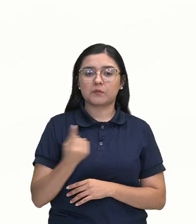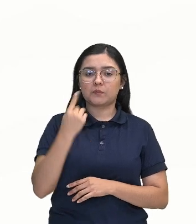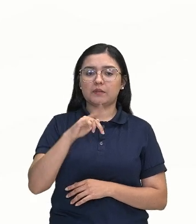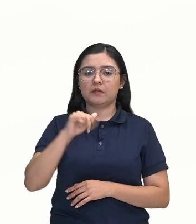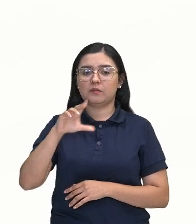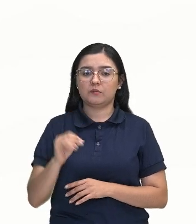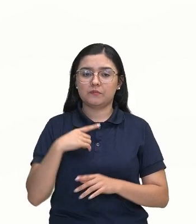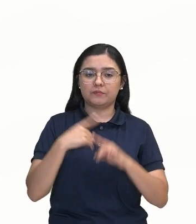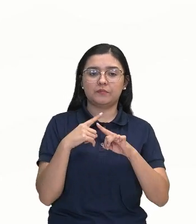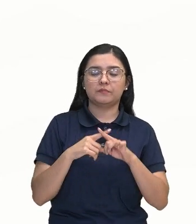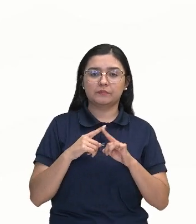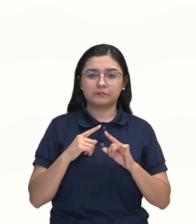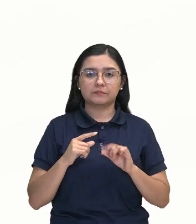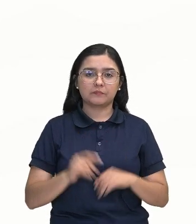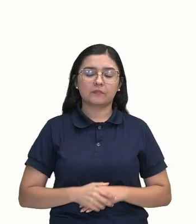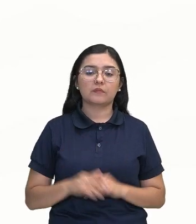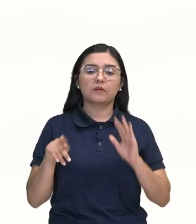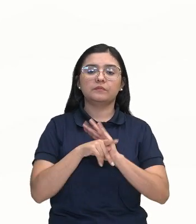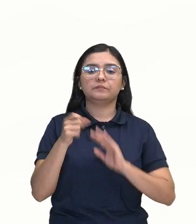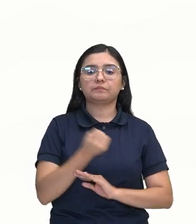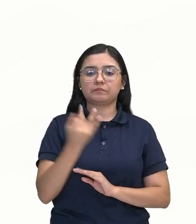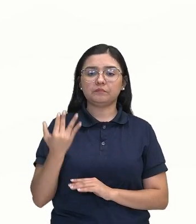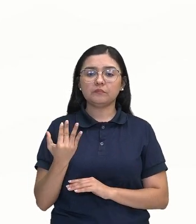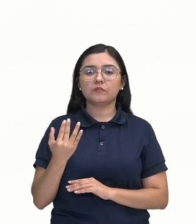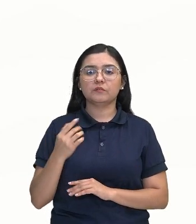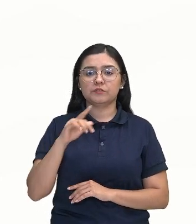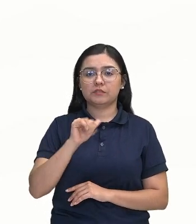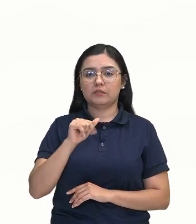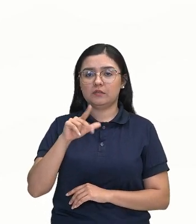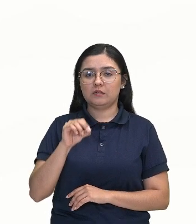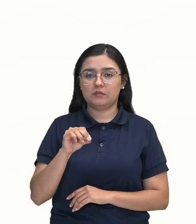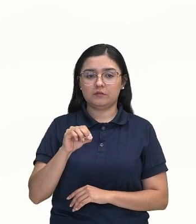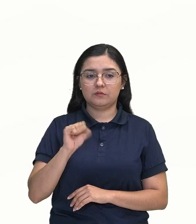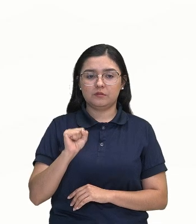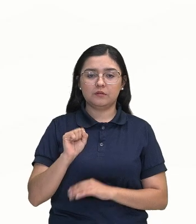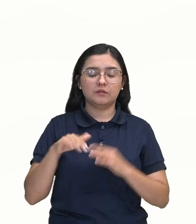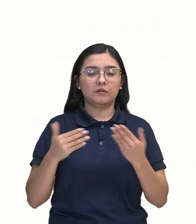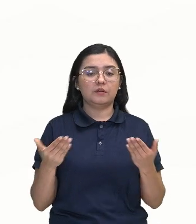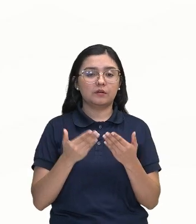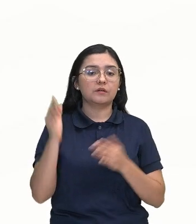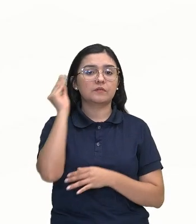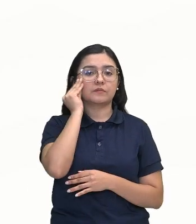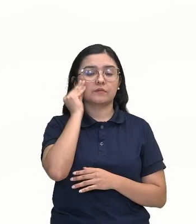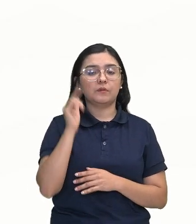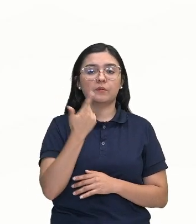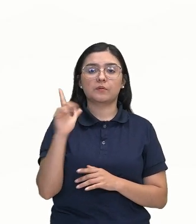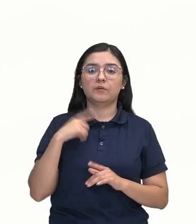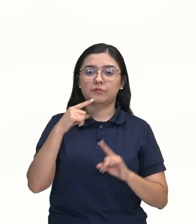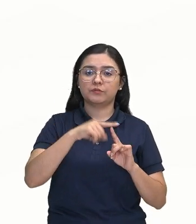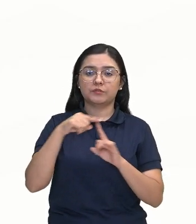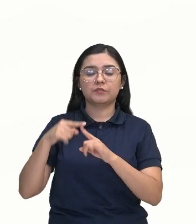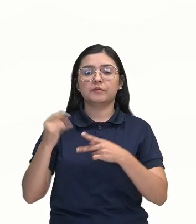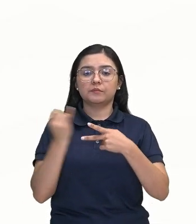e multiplicá-la justamente pela quantidade de lados, perfeito? Vamos agora verificar um outro tipo de